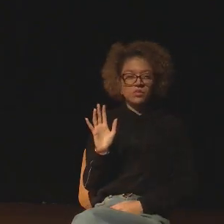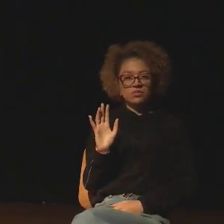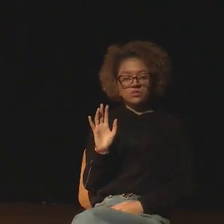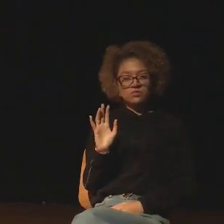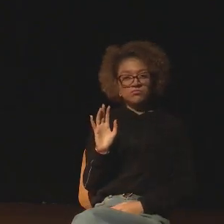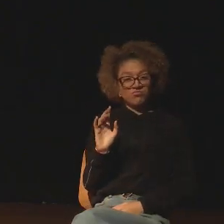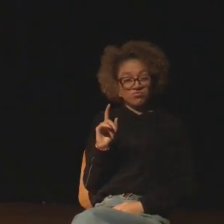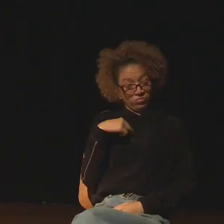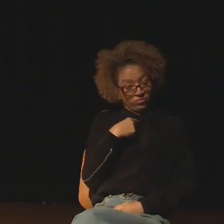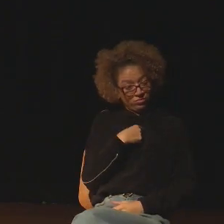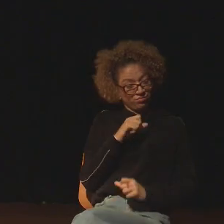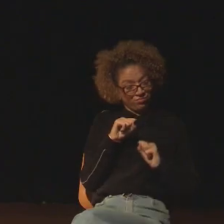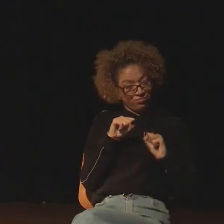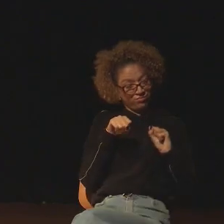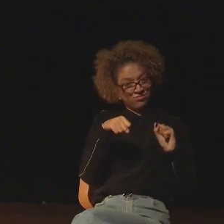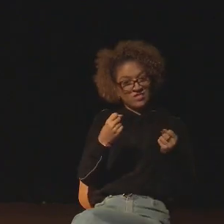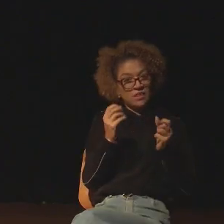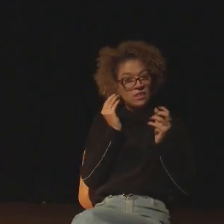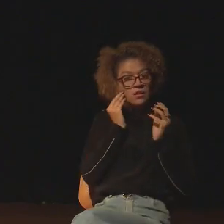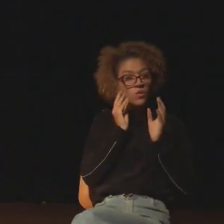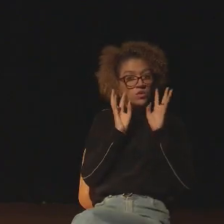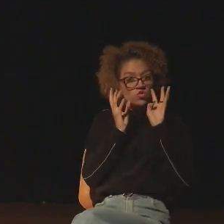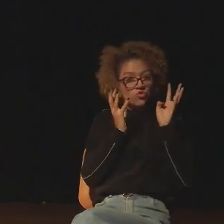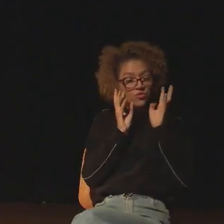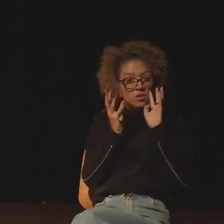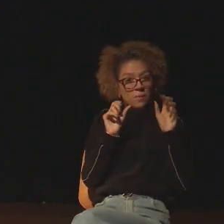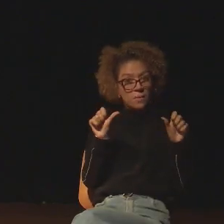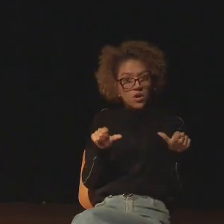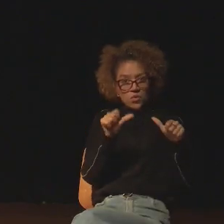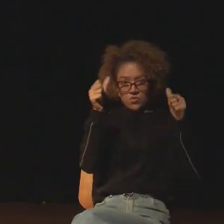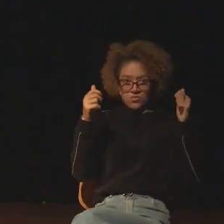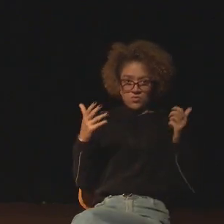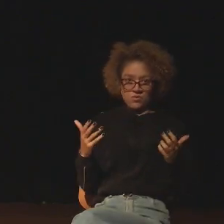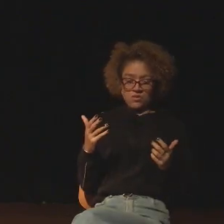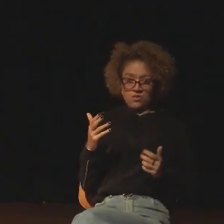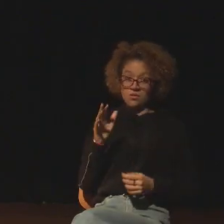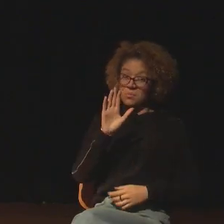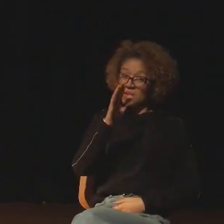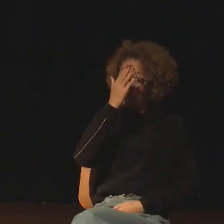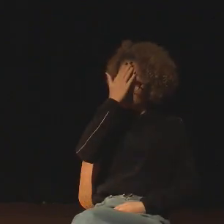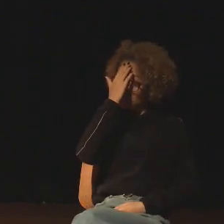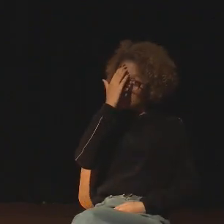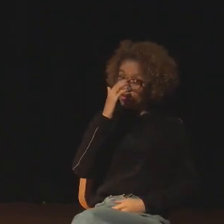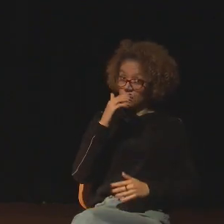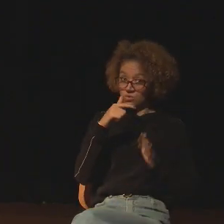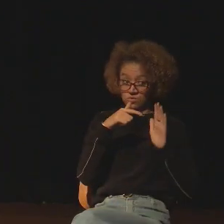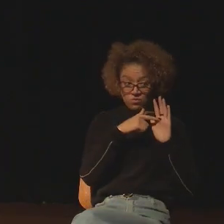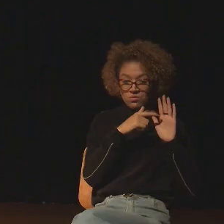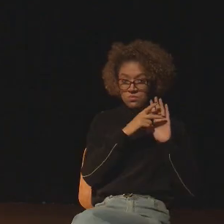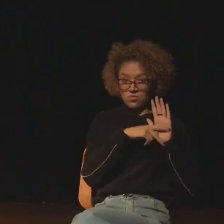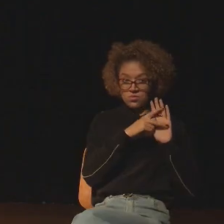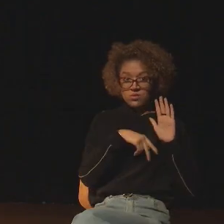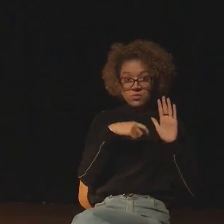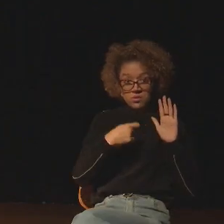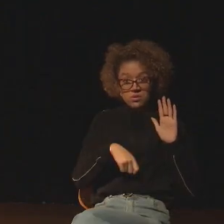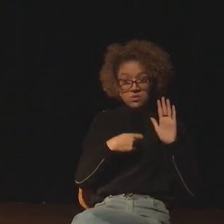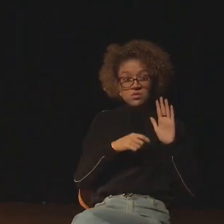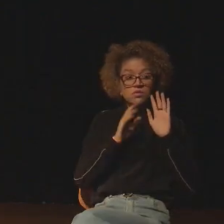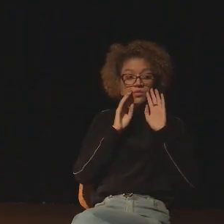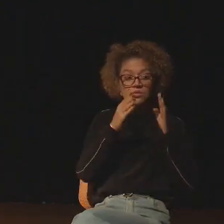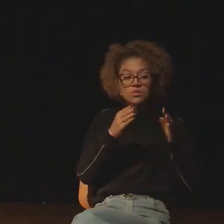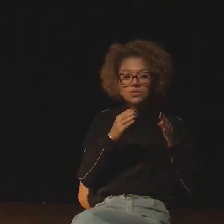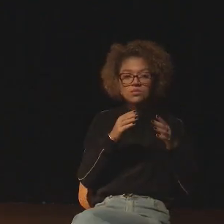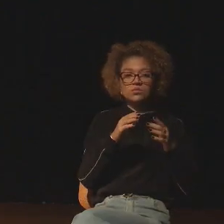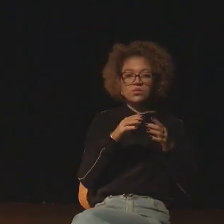resolver também buscando as melhores soluções, entendendo que a gente precisa também avançar nesse sentido de uma cidade que tenha mais espaço